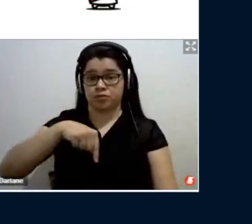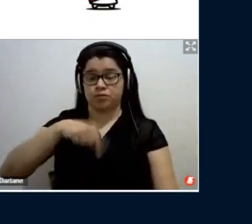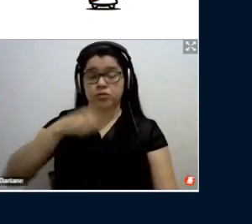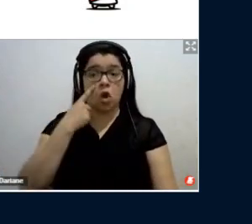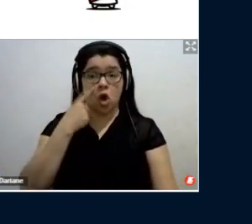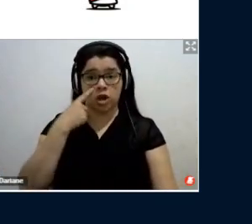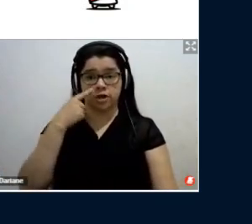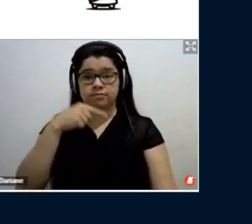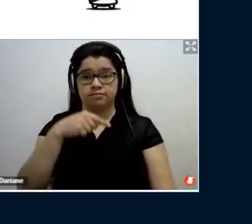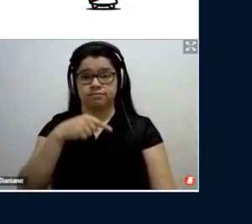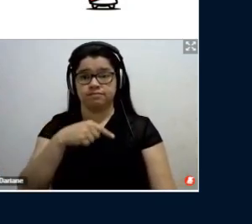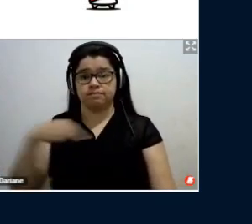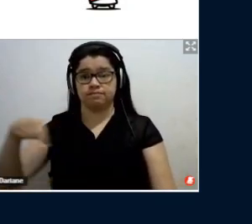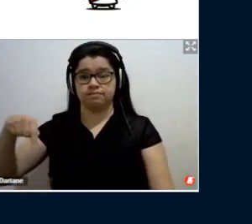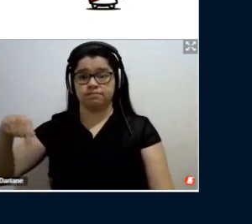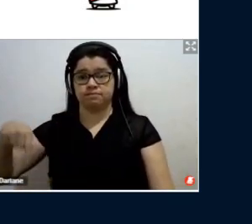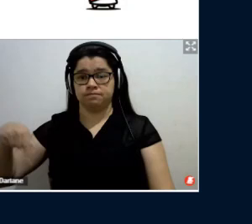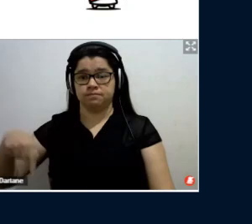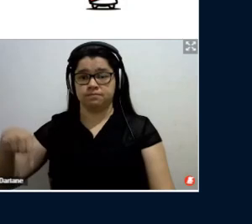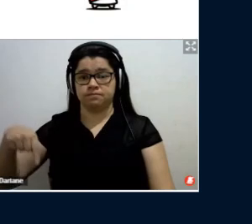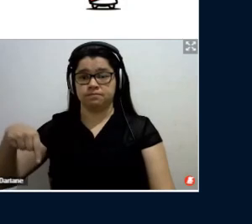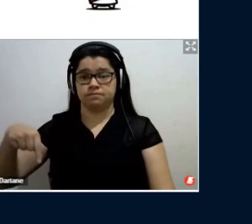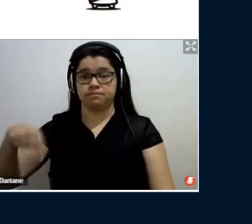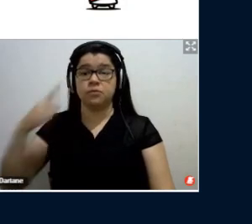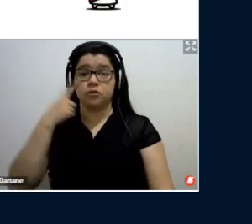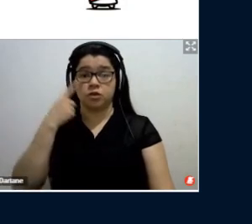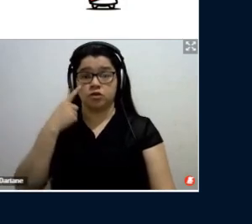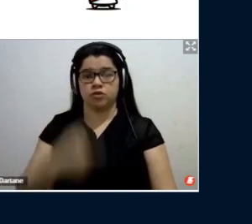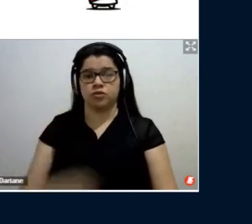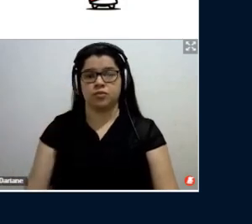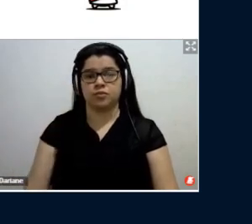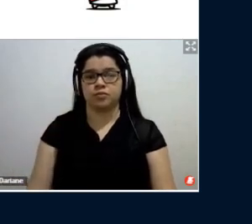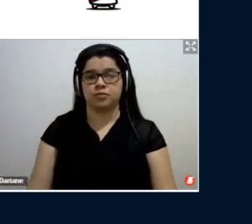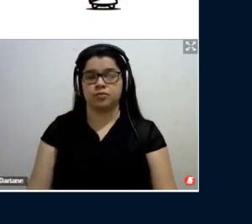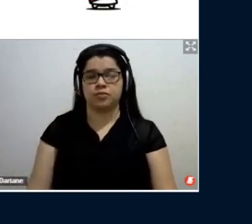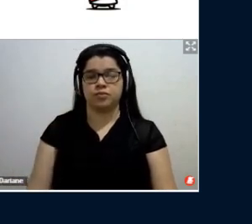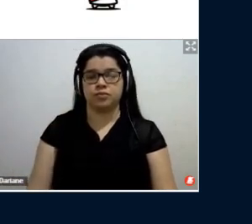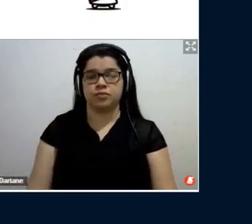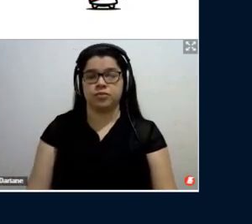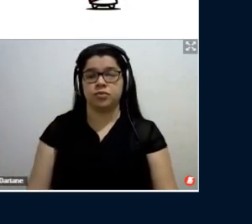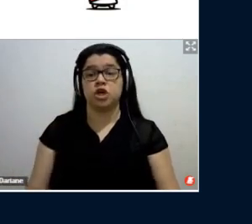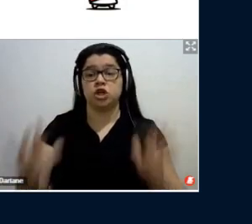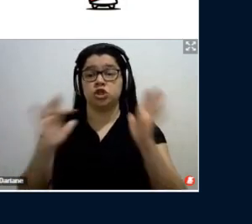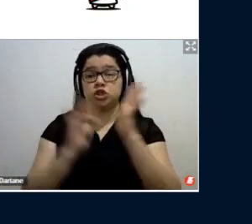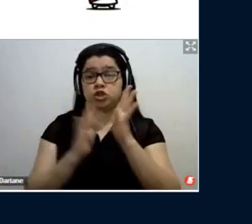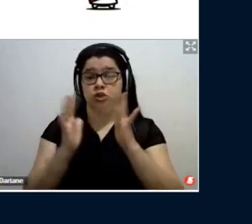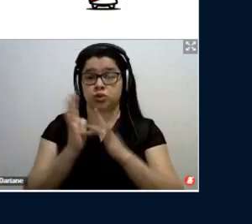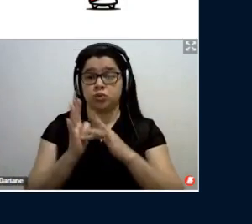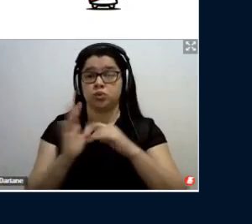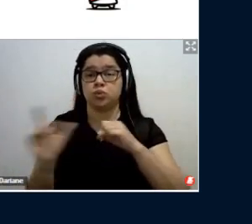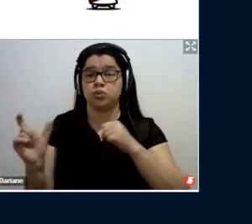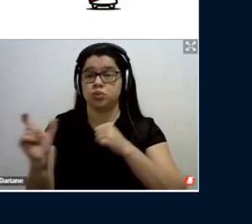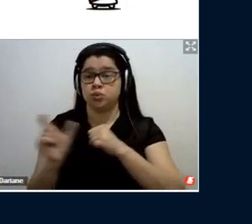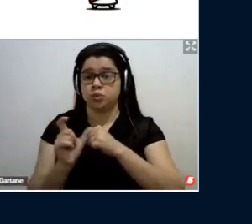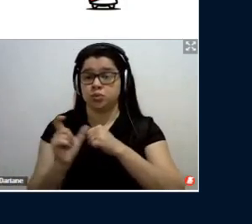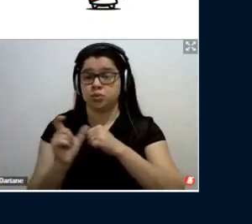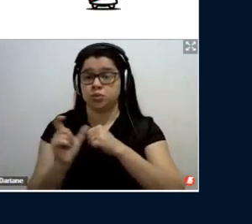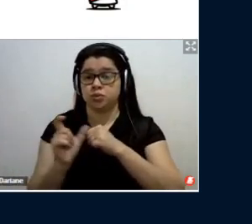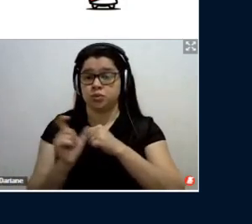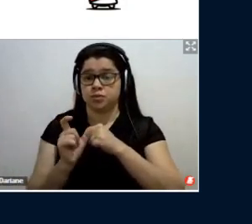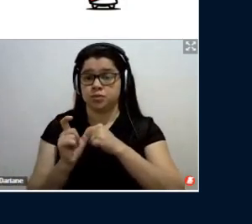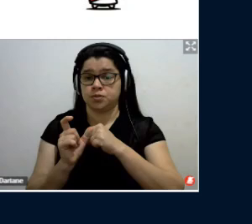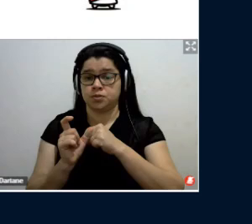de palavras, eu vejo que Jesus é um substantivo e chorou